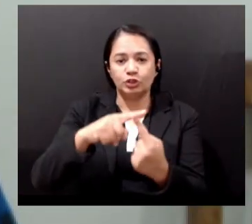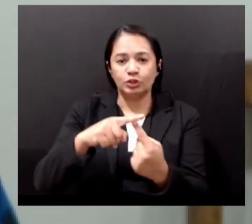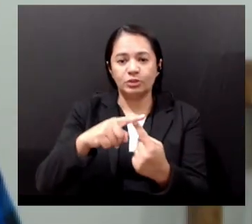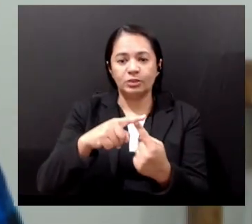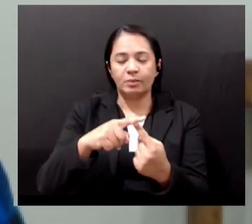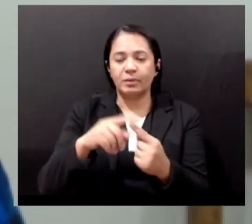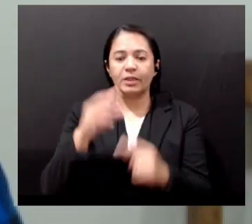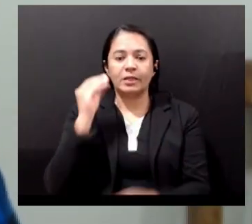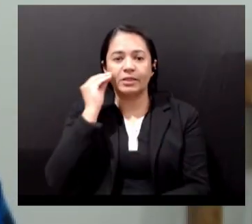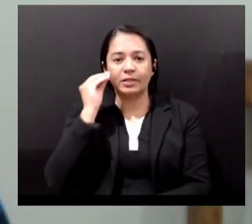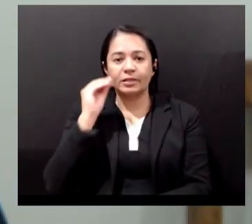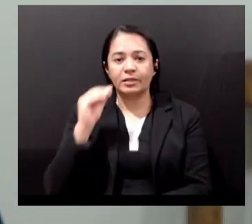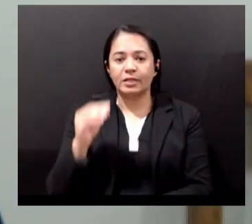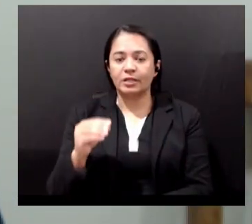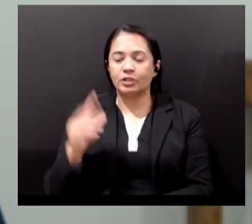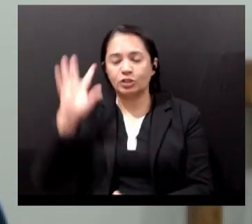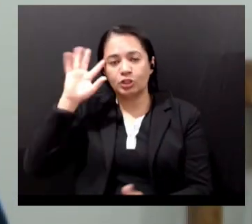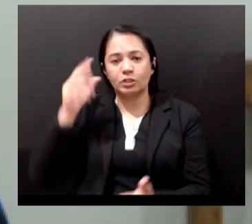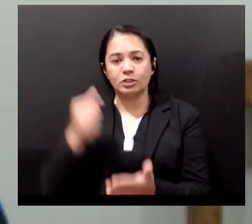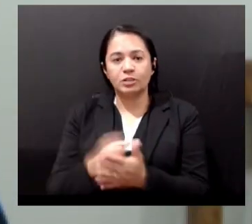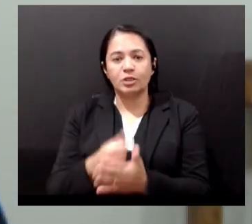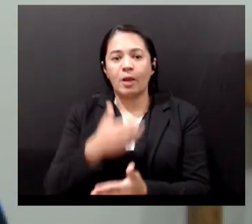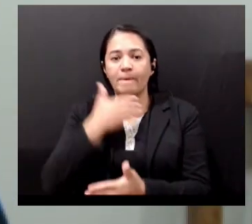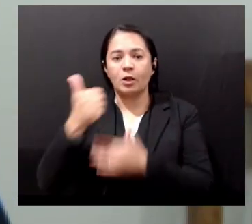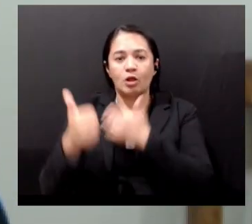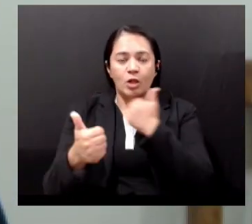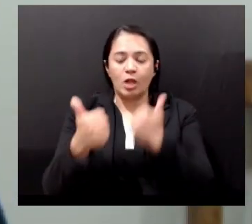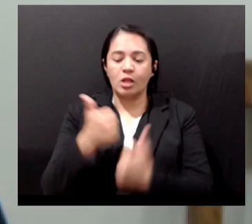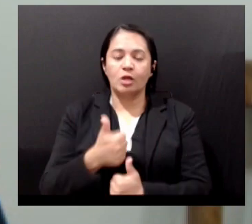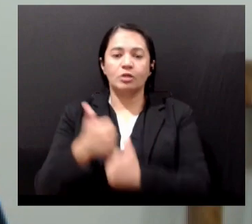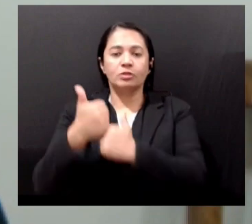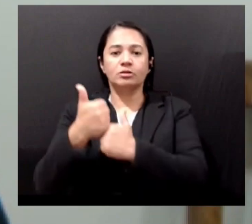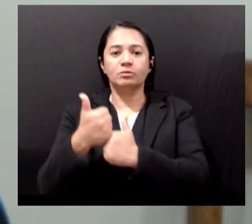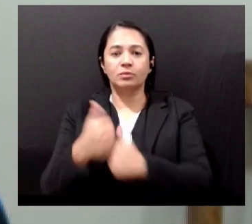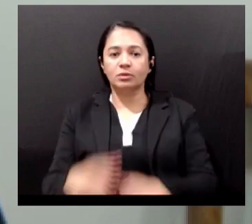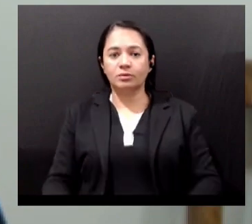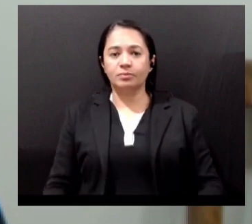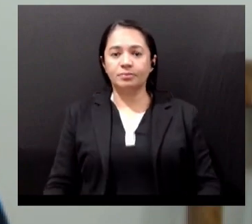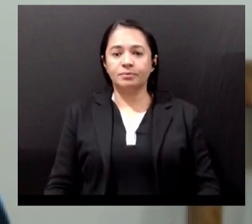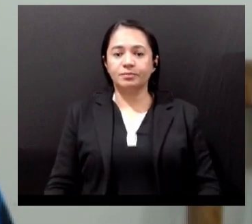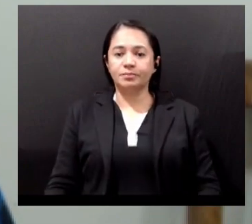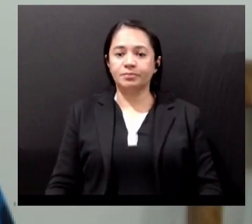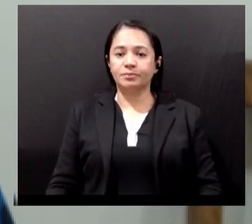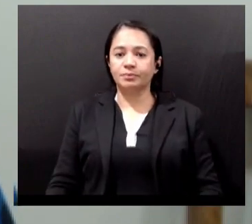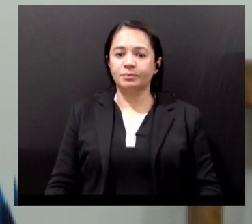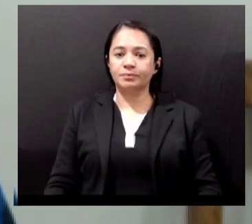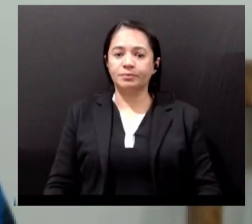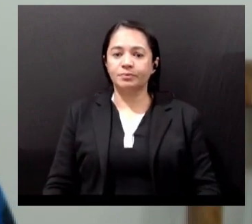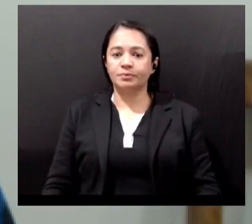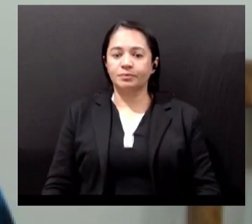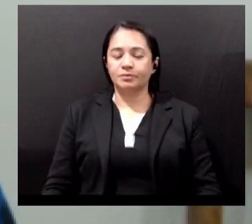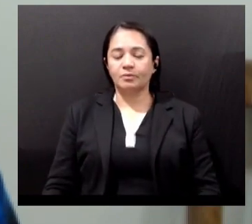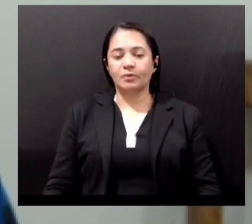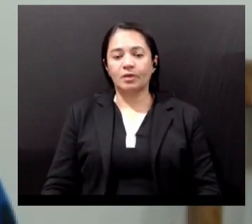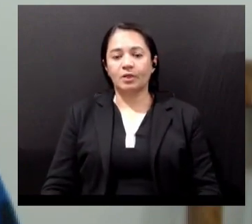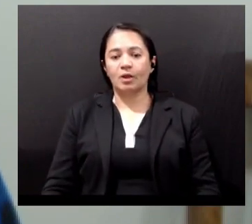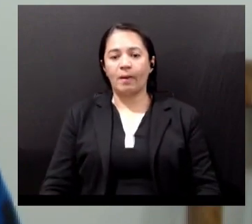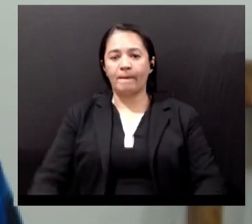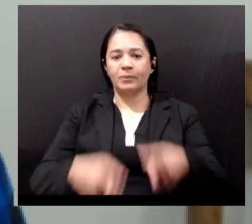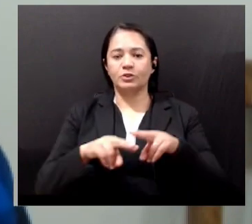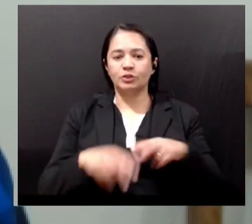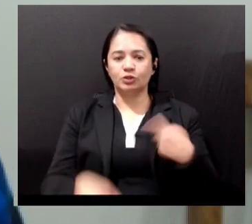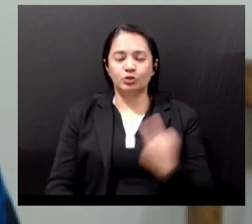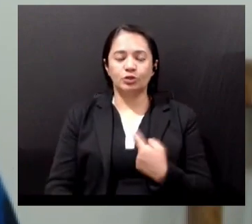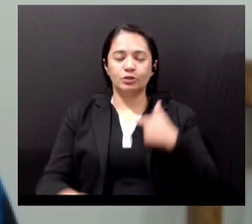modelagens para a melhoria em si de tomada de decisão, suporte à tomada de decisão. Então, naturalmente